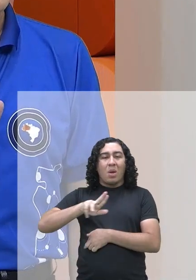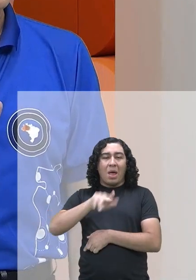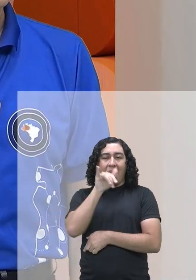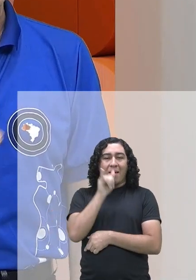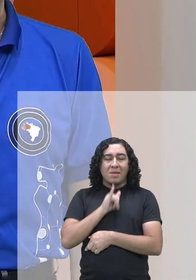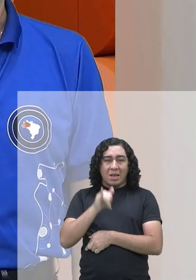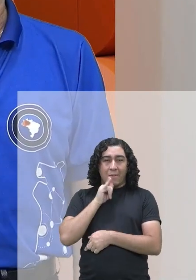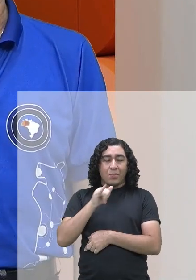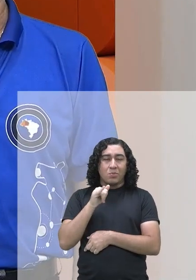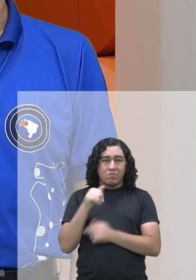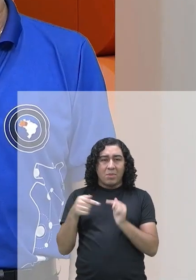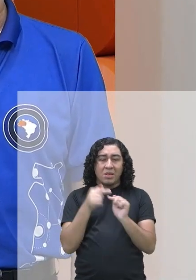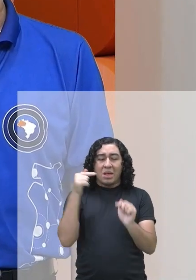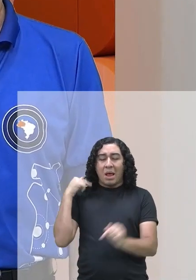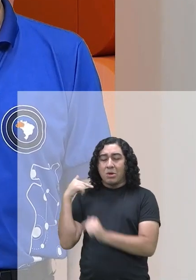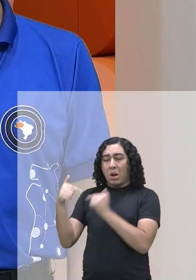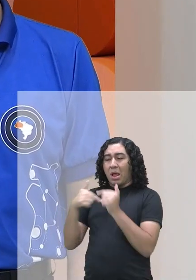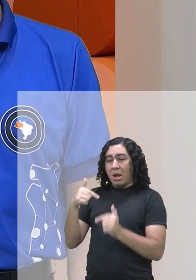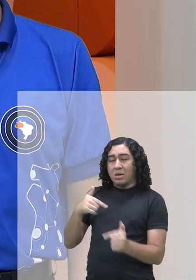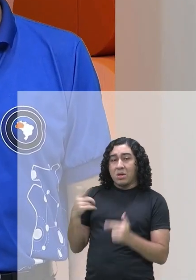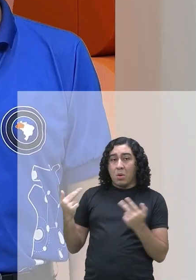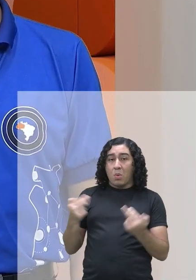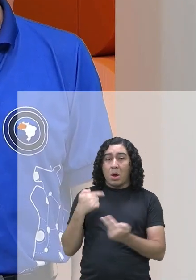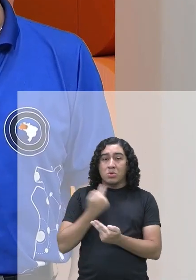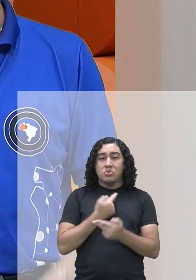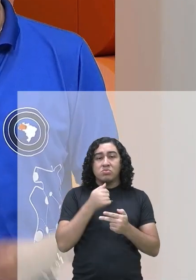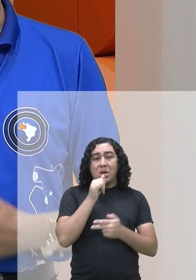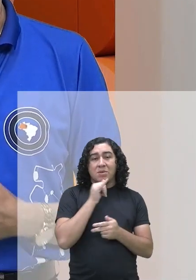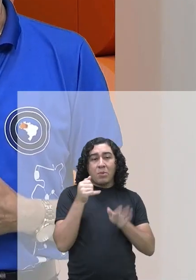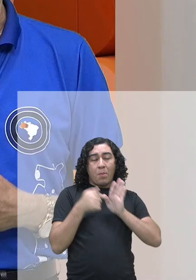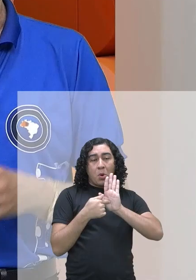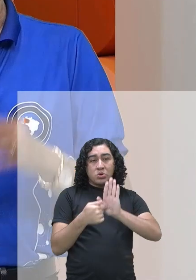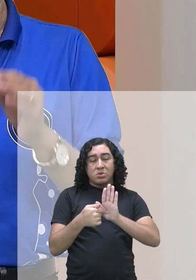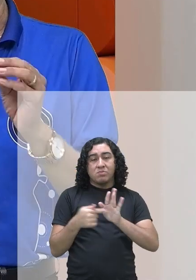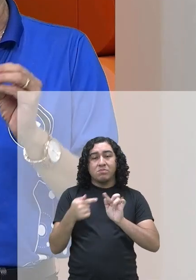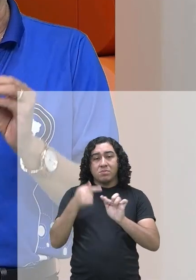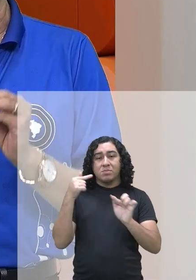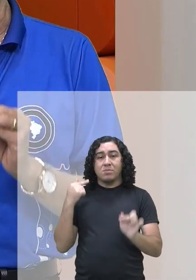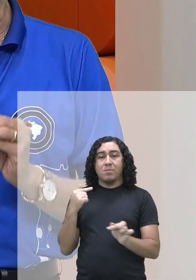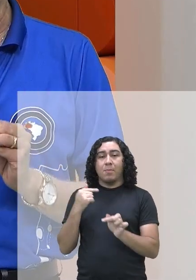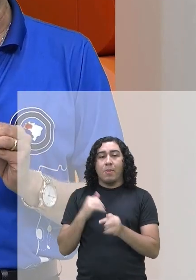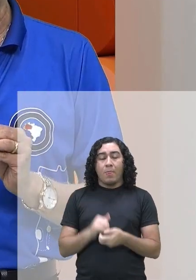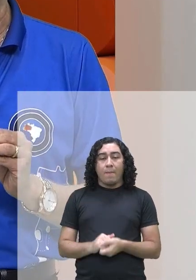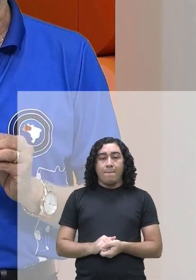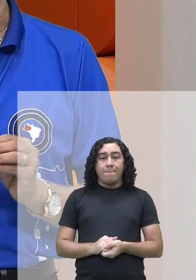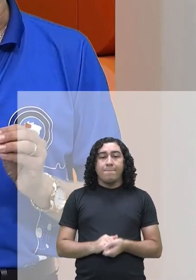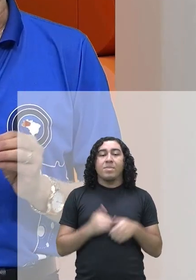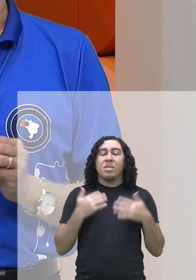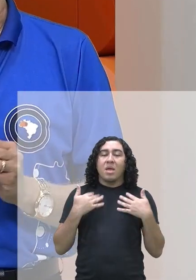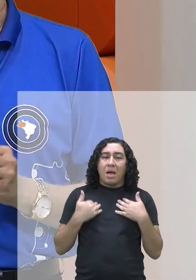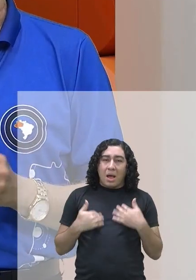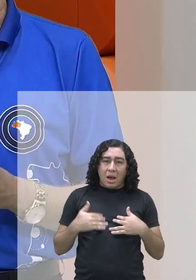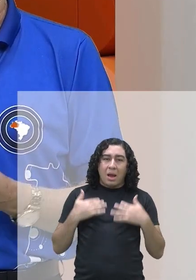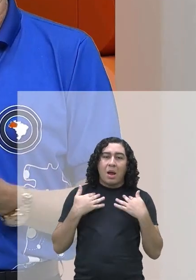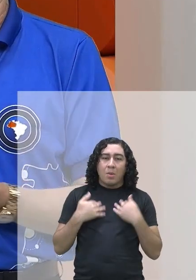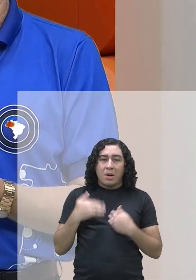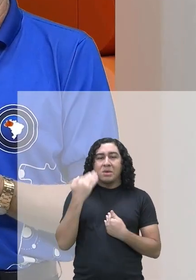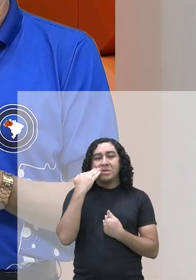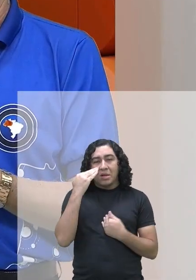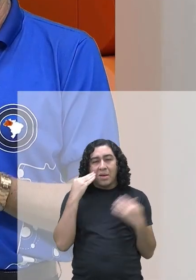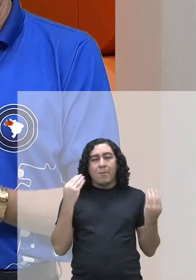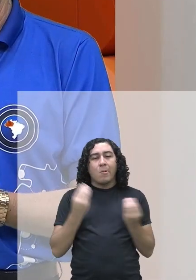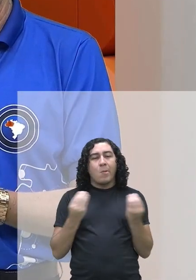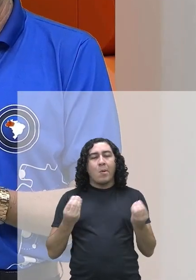forma clássica, como nós exemplificamos agora há pouco. Vamos com muita calma compreender